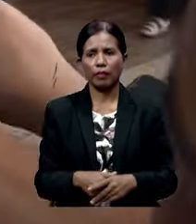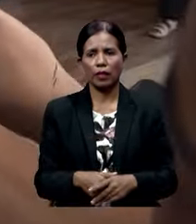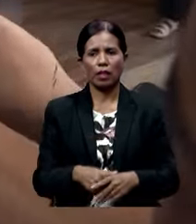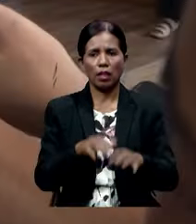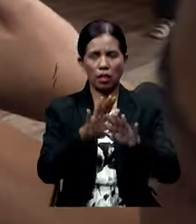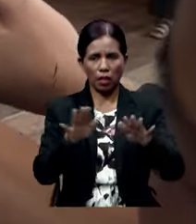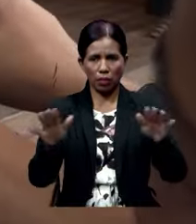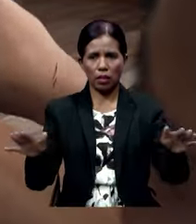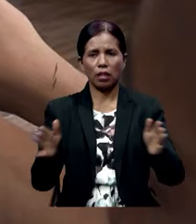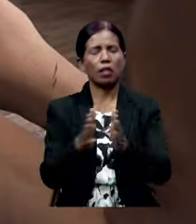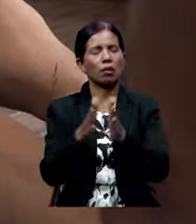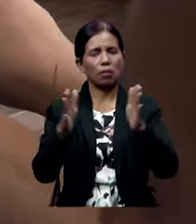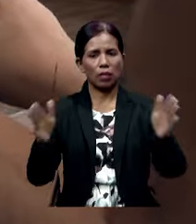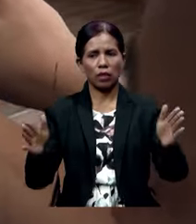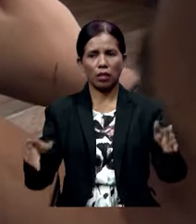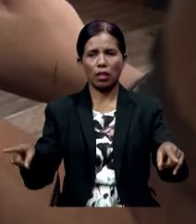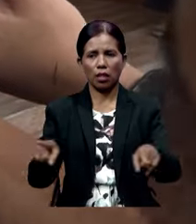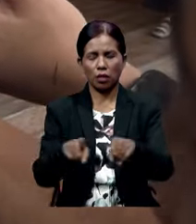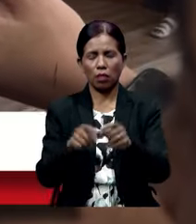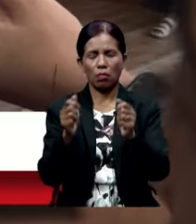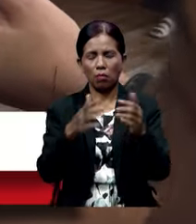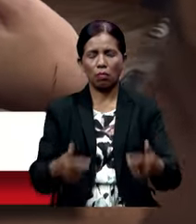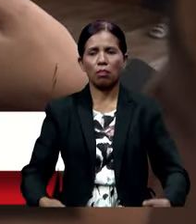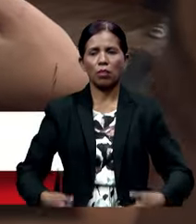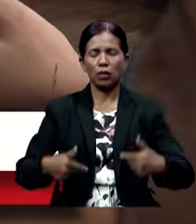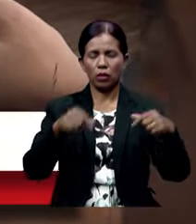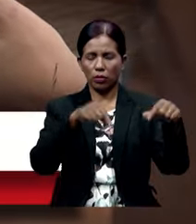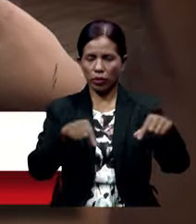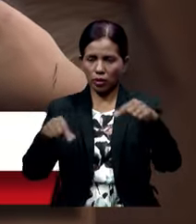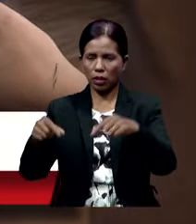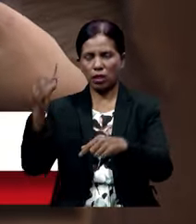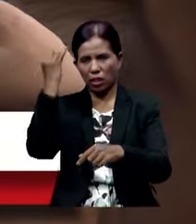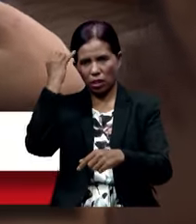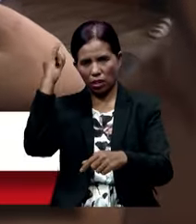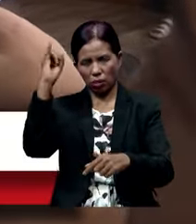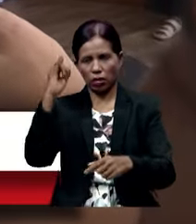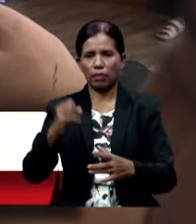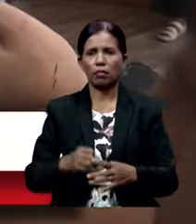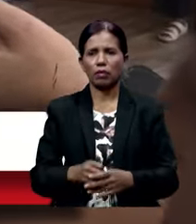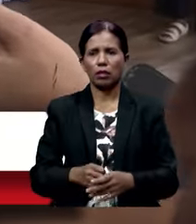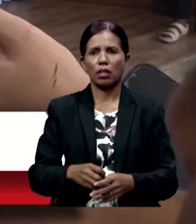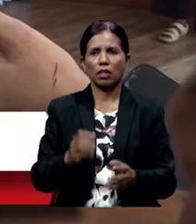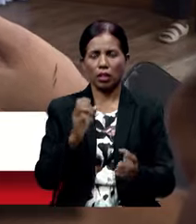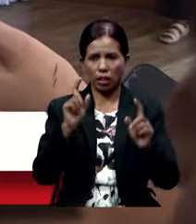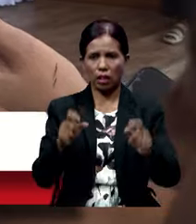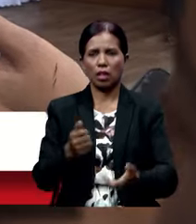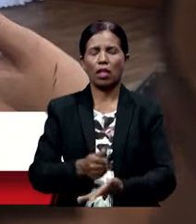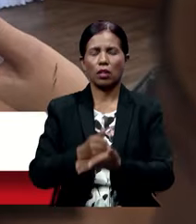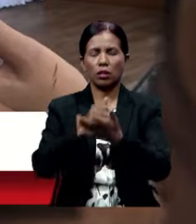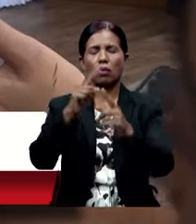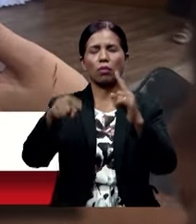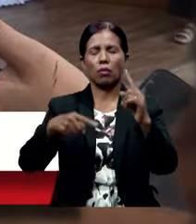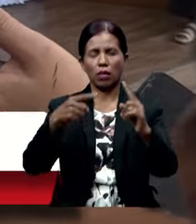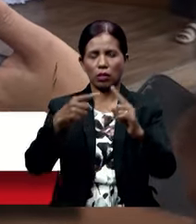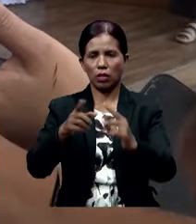labarix ne bot, anes ono ho deficiência intelectual. E não é que tem taumata, wahira, ina